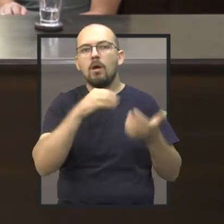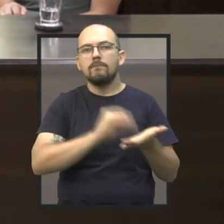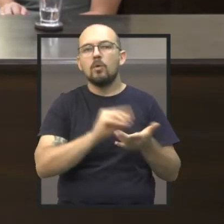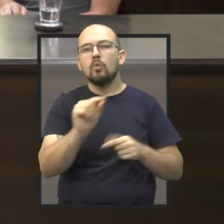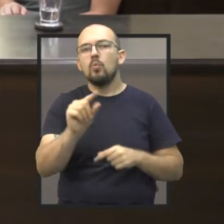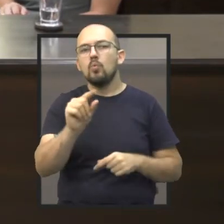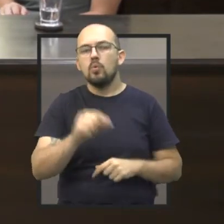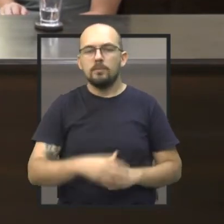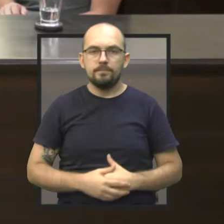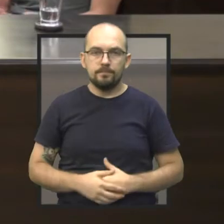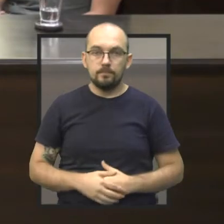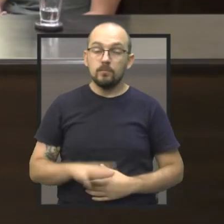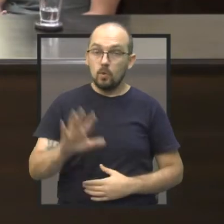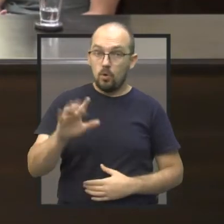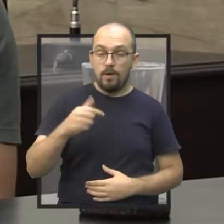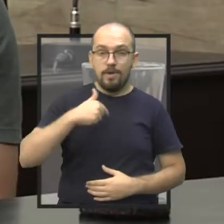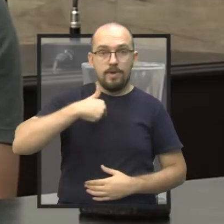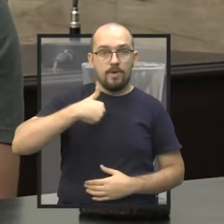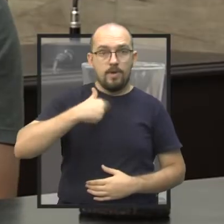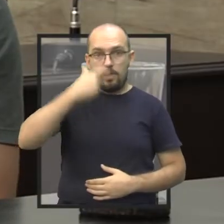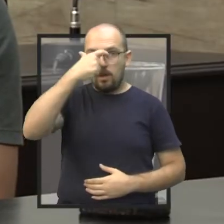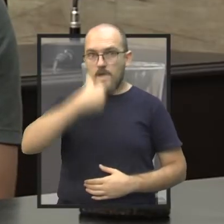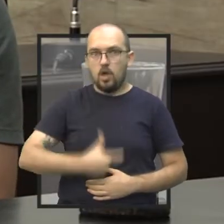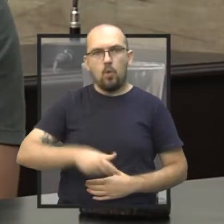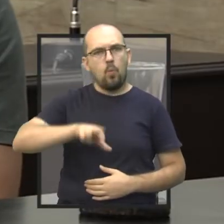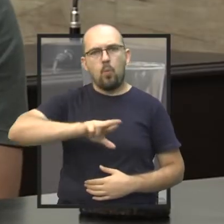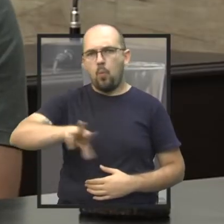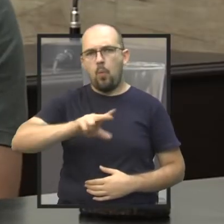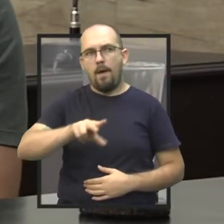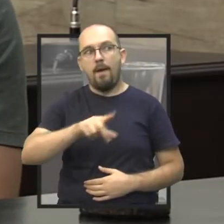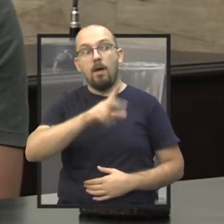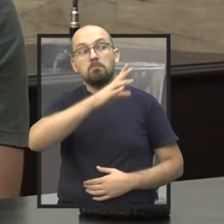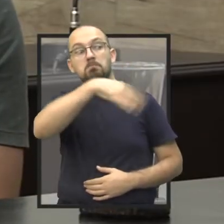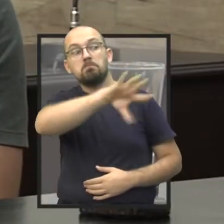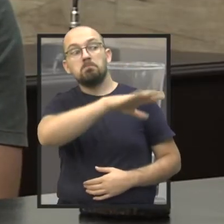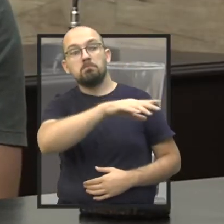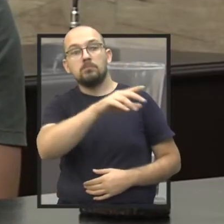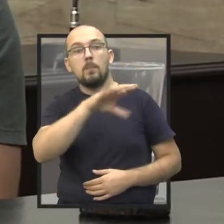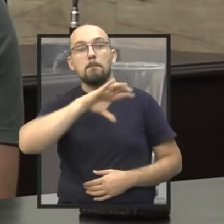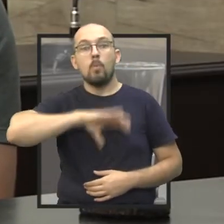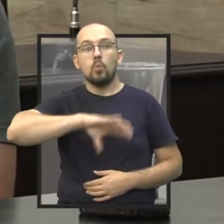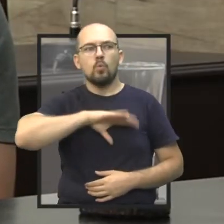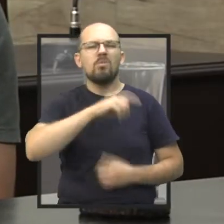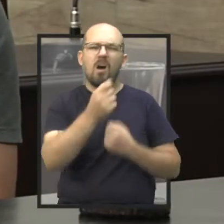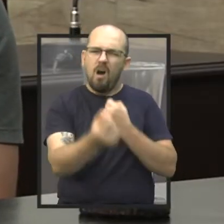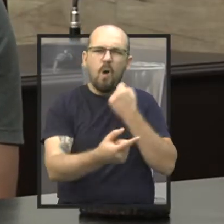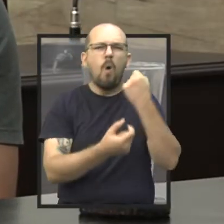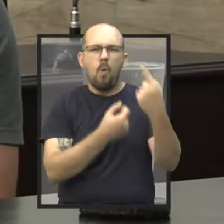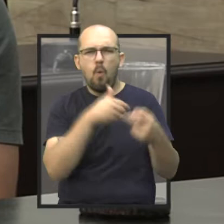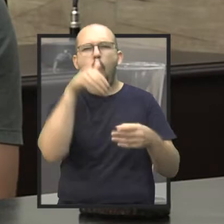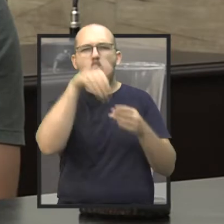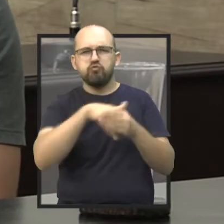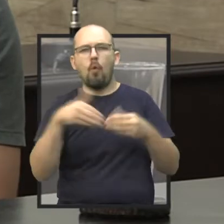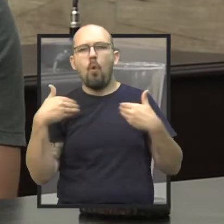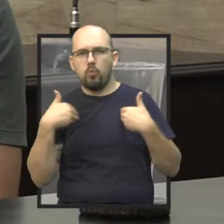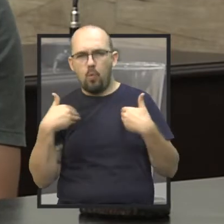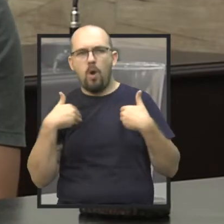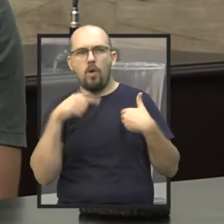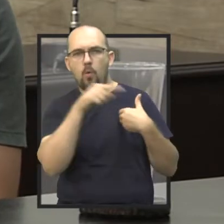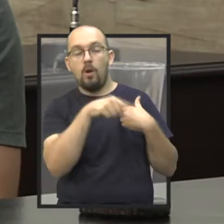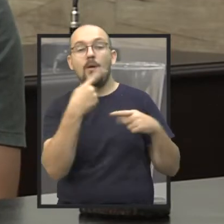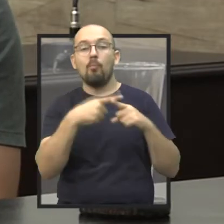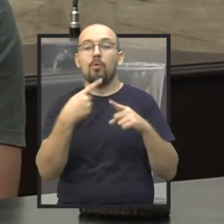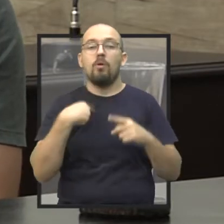distrito de Potunduva? Eu não sou um vereador que tem uma base grande e forte ali no distrito. Tive votos ali no distrito por ter